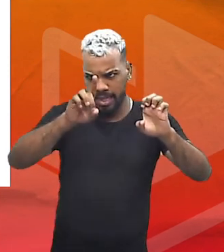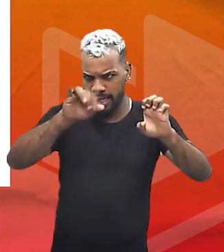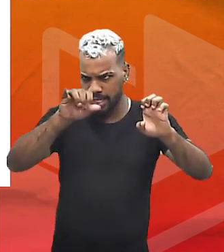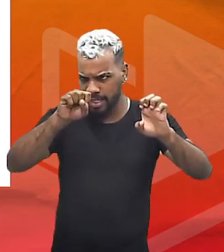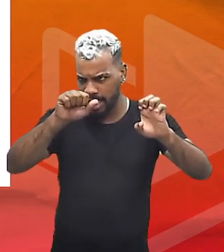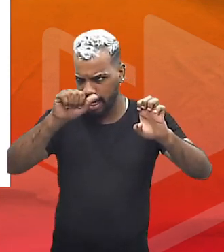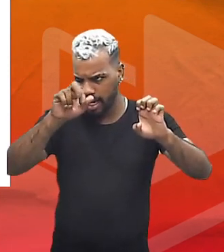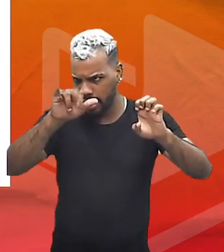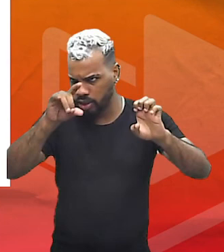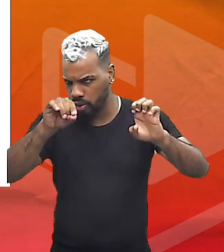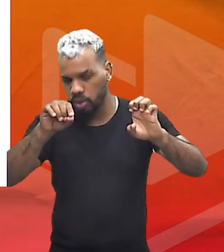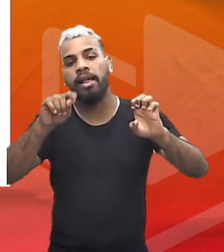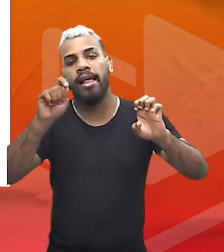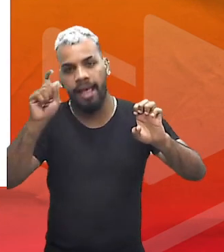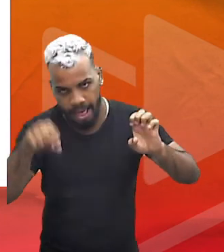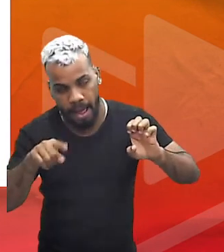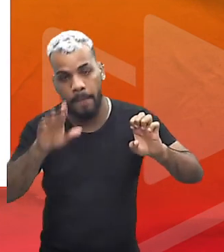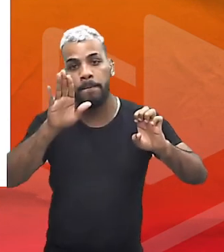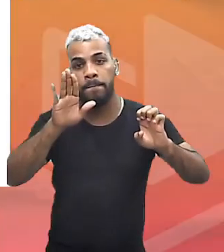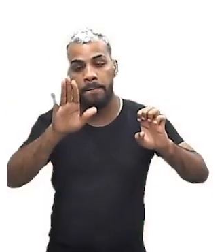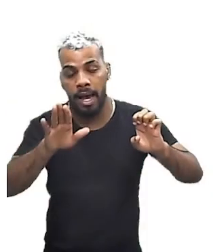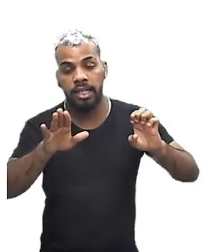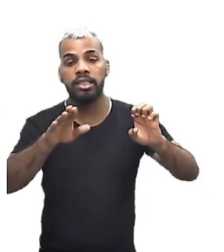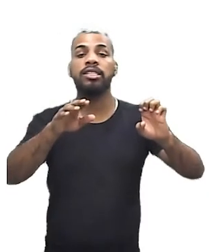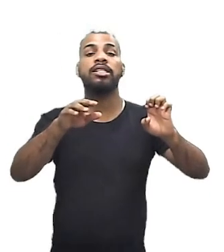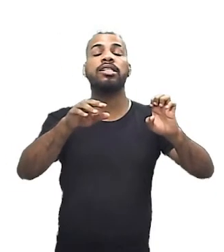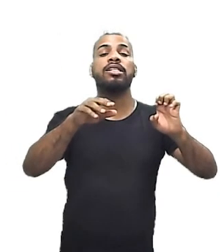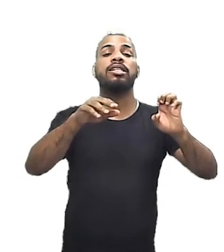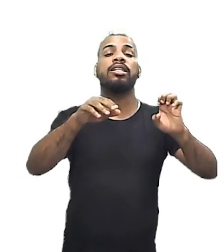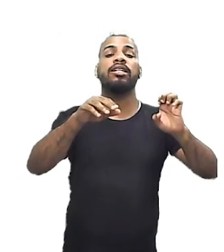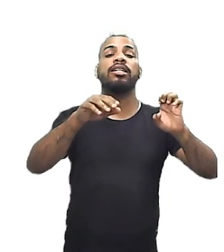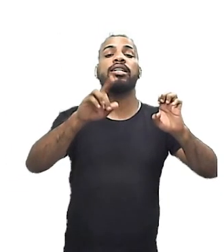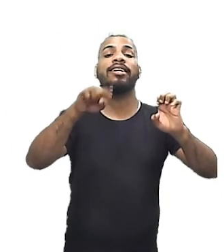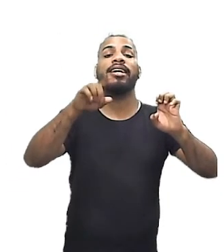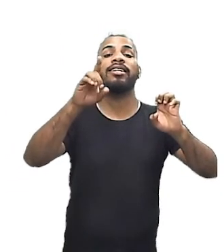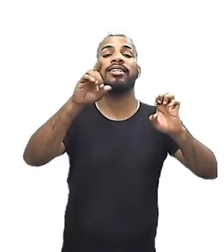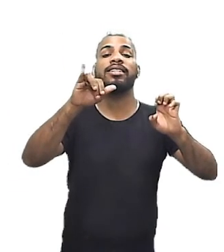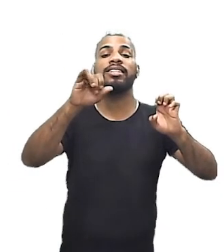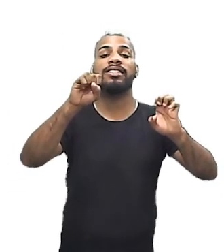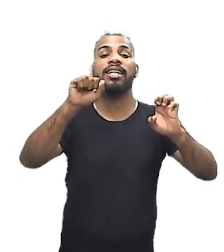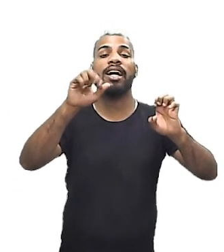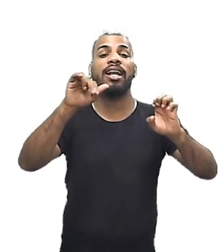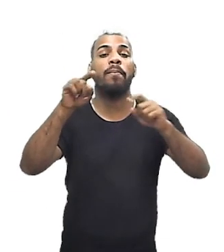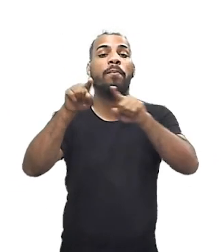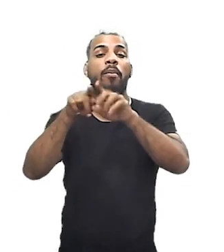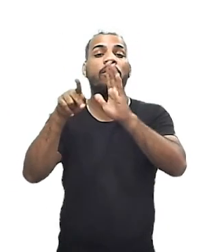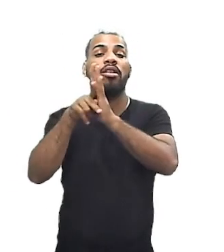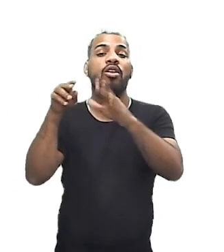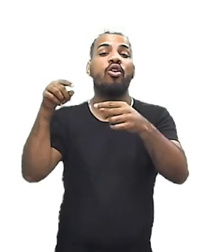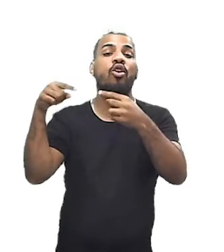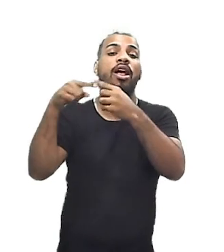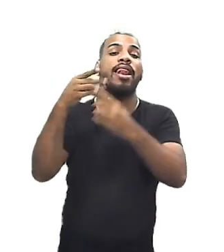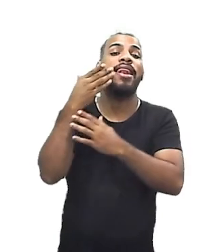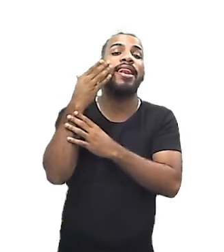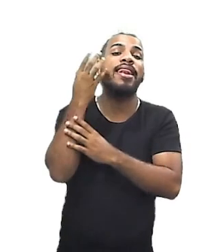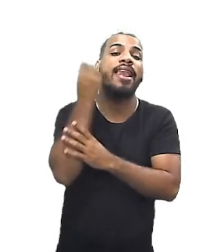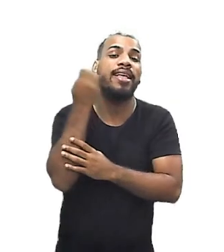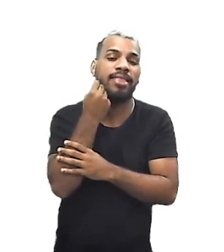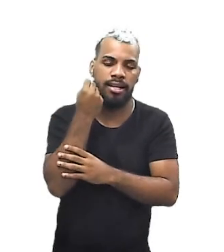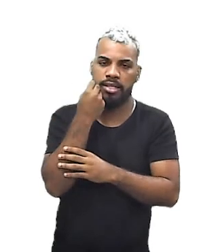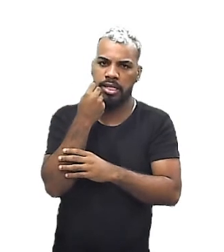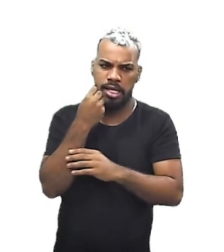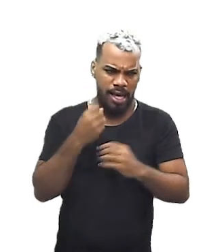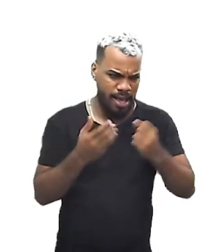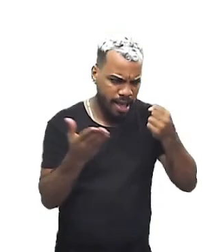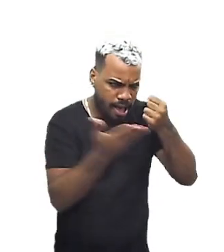mas a lactose é um dissacarídeo mas é um dissacarídeo do leite não tem nada a ver com cana